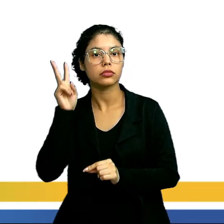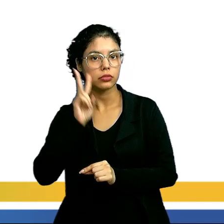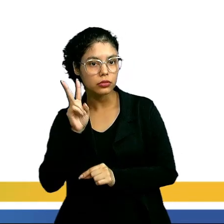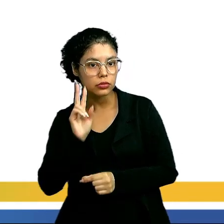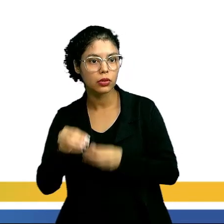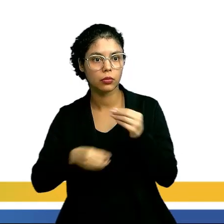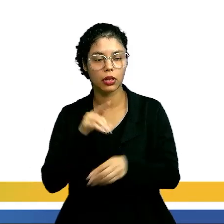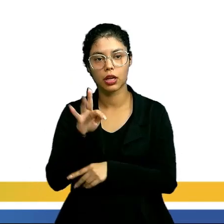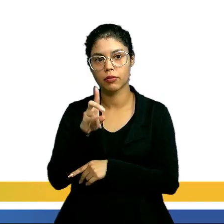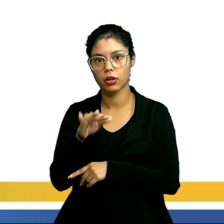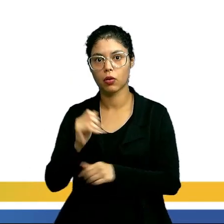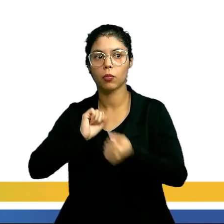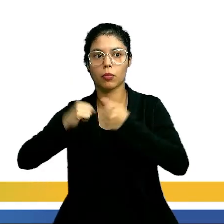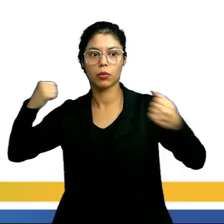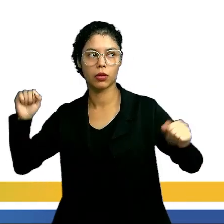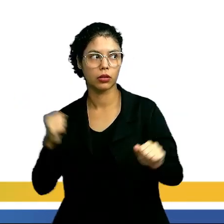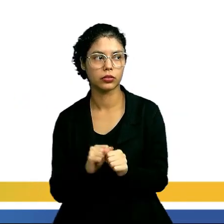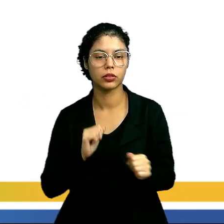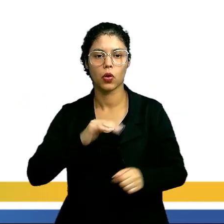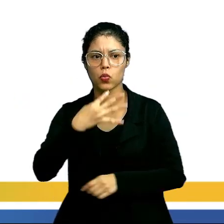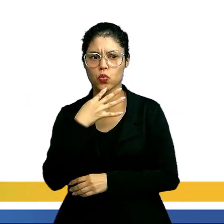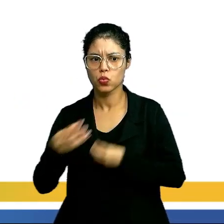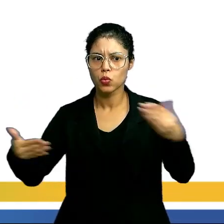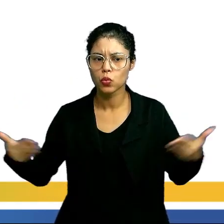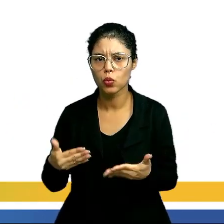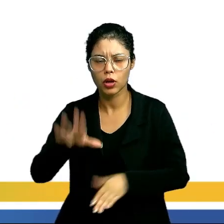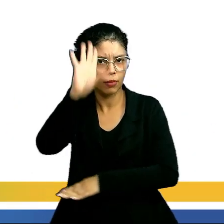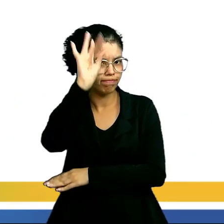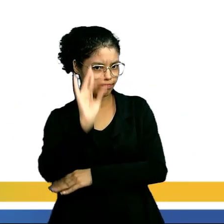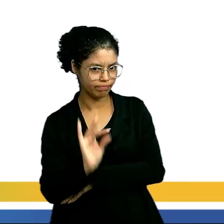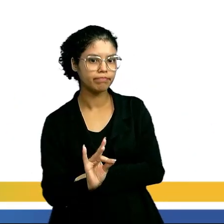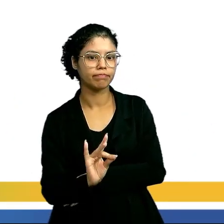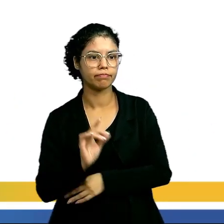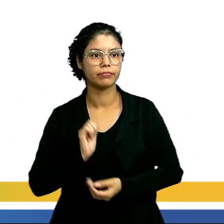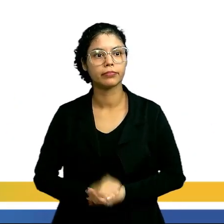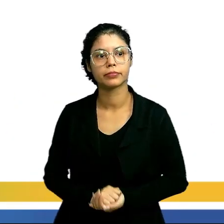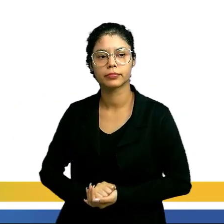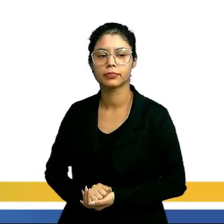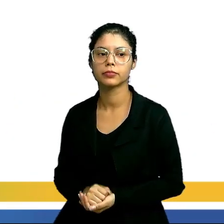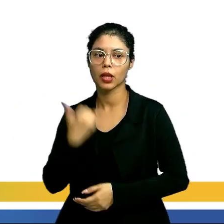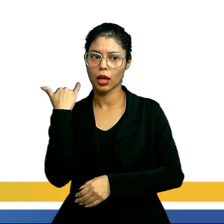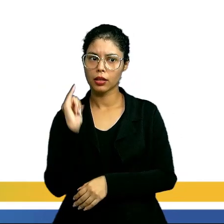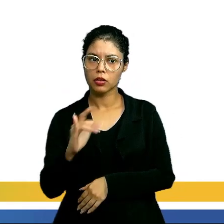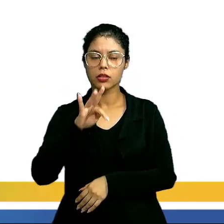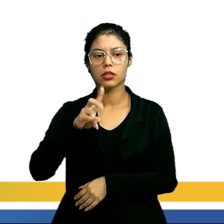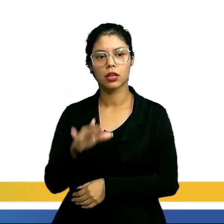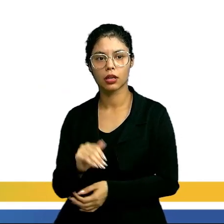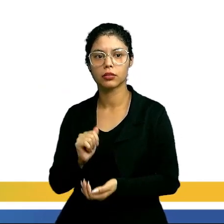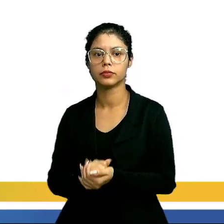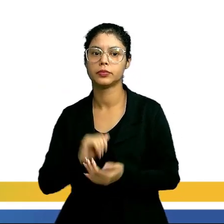tanto gravitacional como elástica. Vamos conhecer cada uma delas. A energia